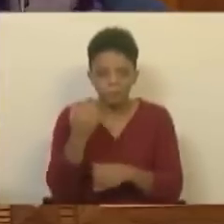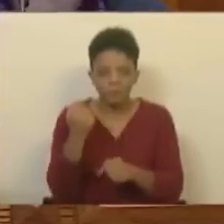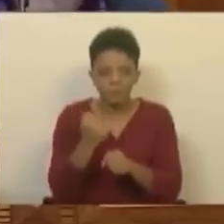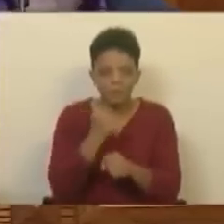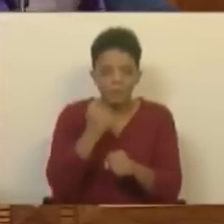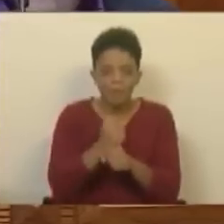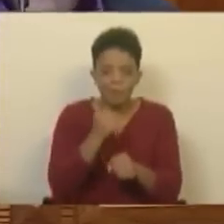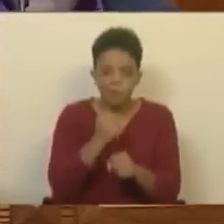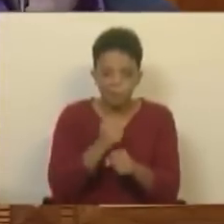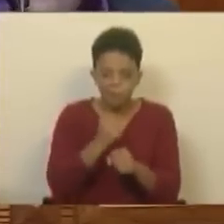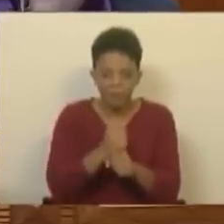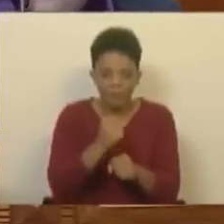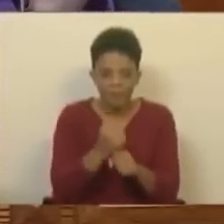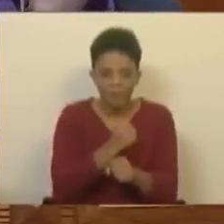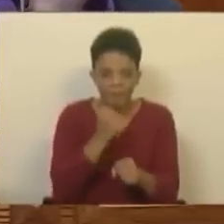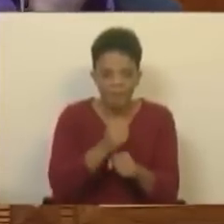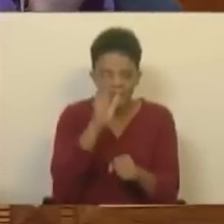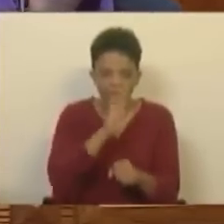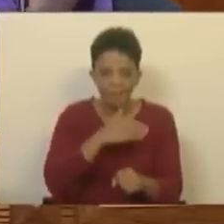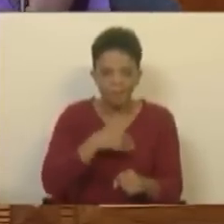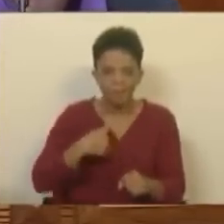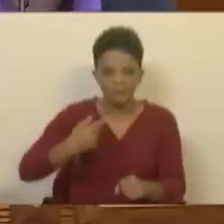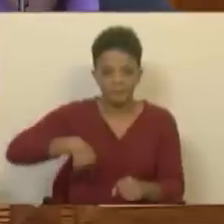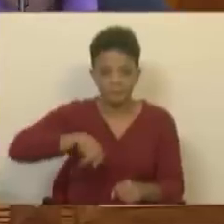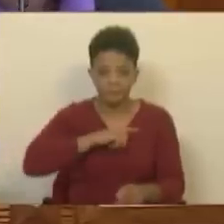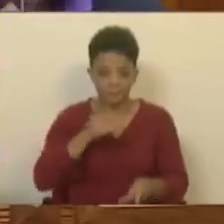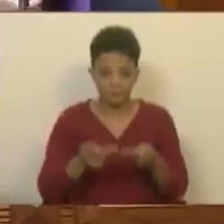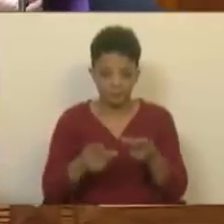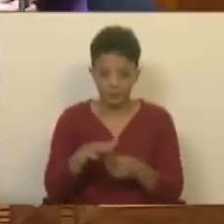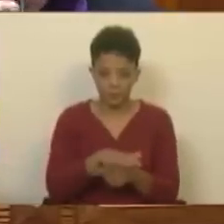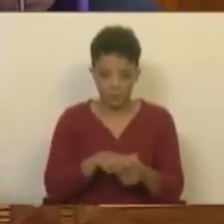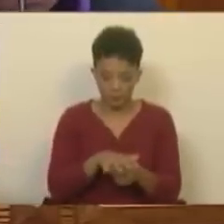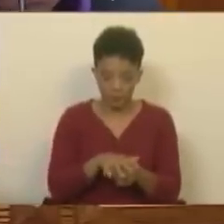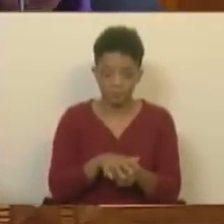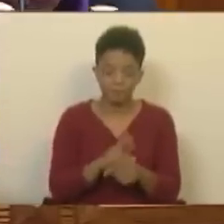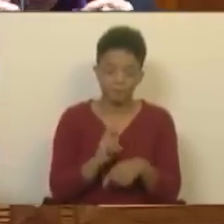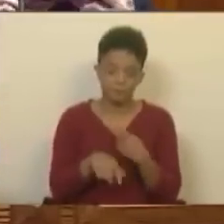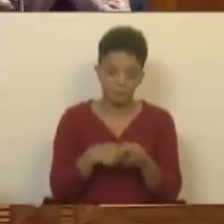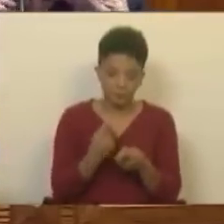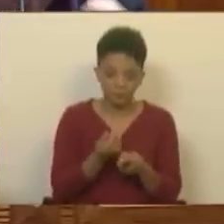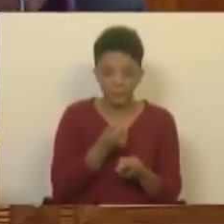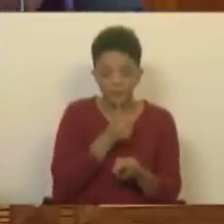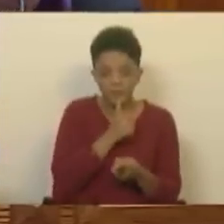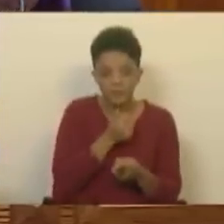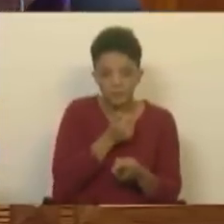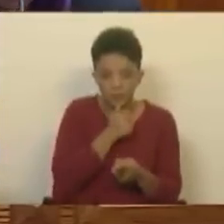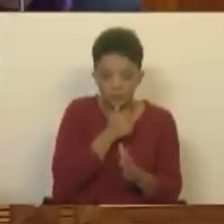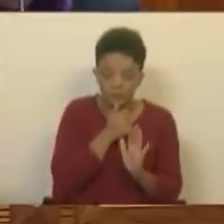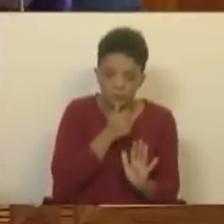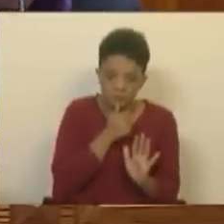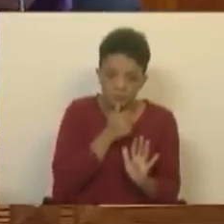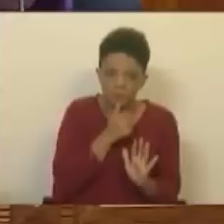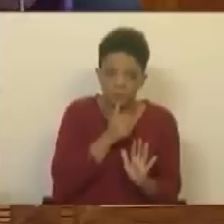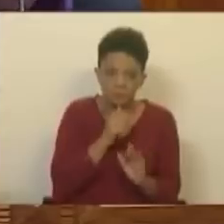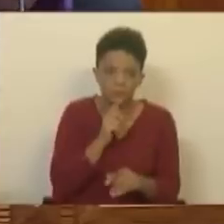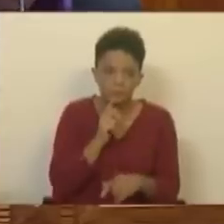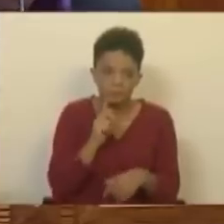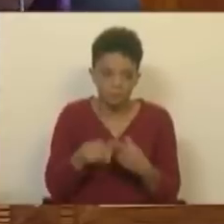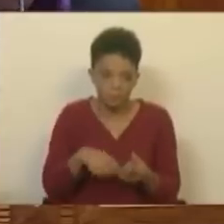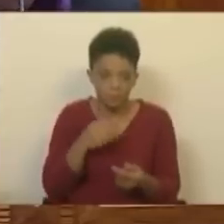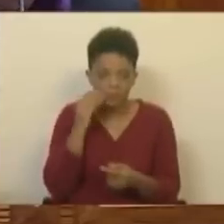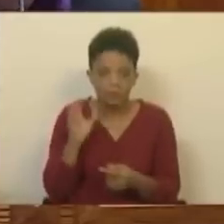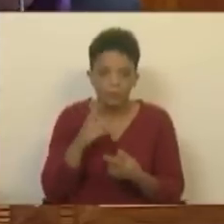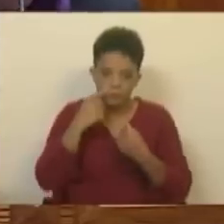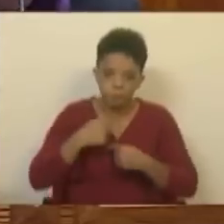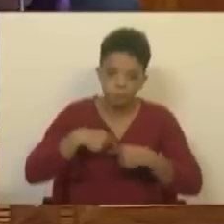Nacional de saúde estamos a apreciar a situação e tomaremos as decisões deixarão de ser tomadas de